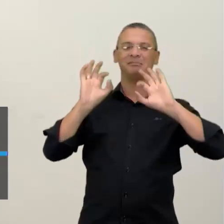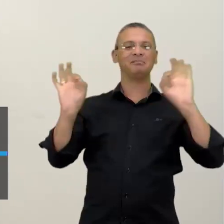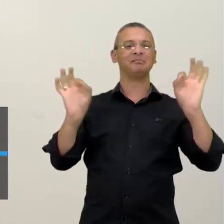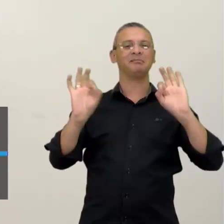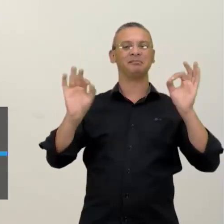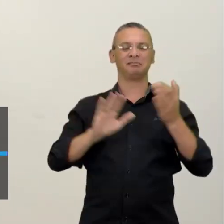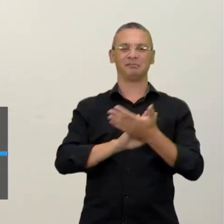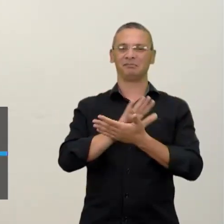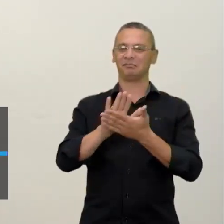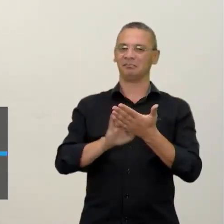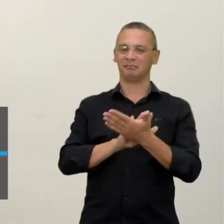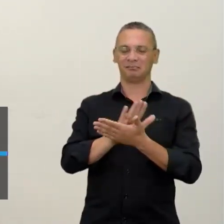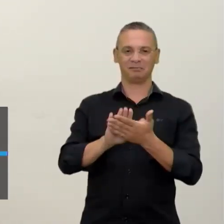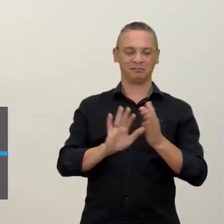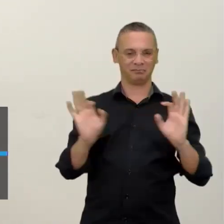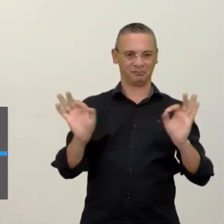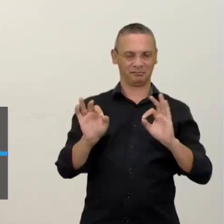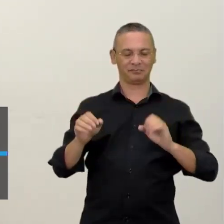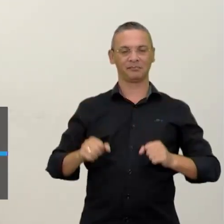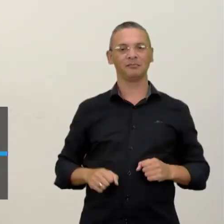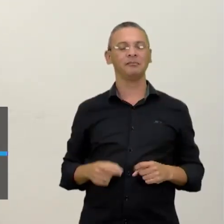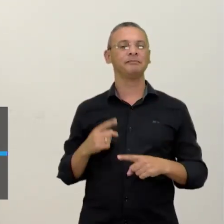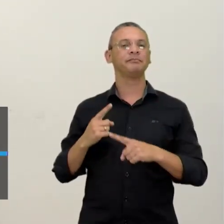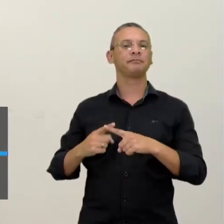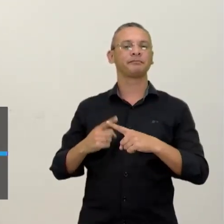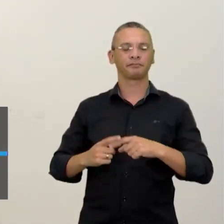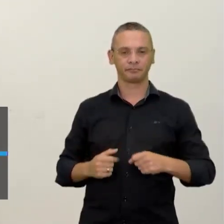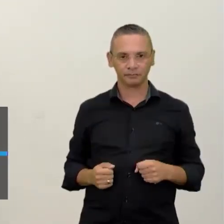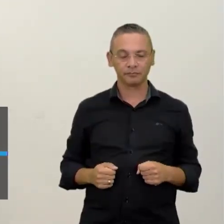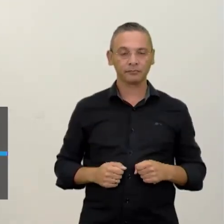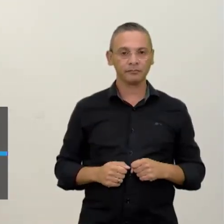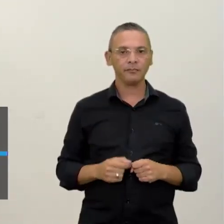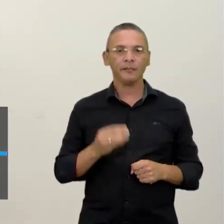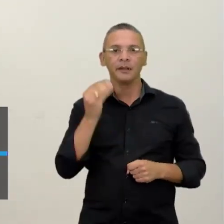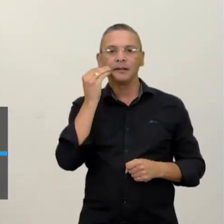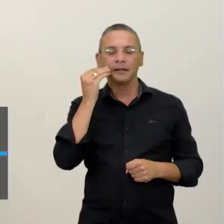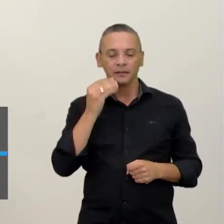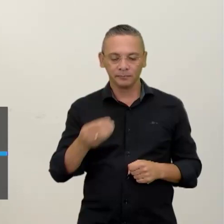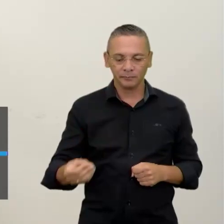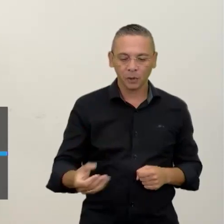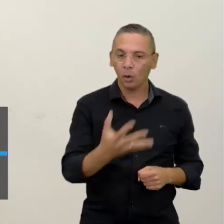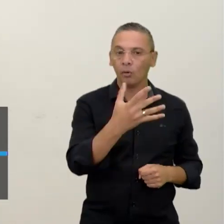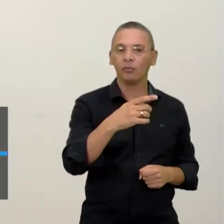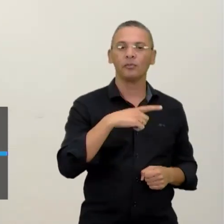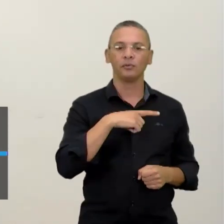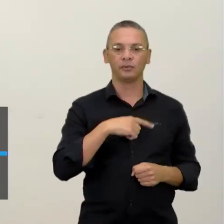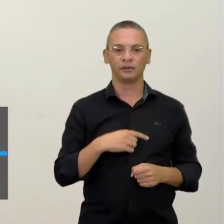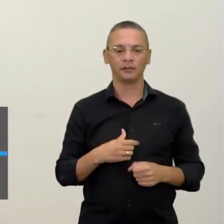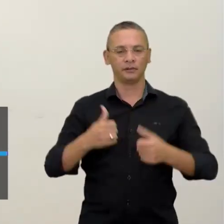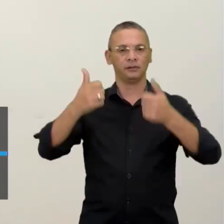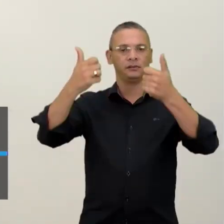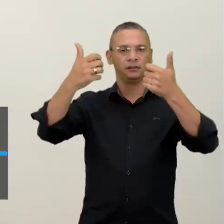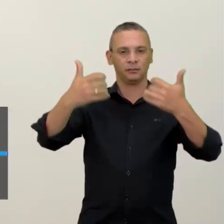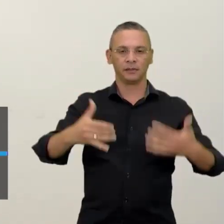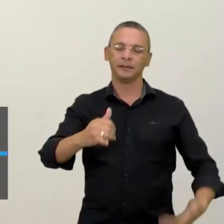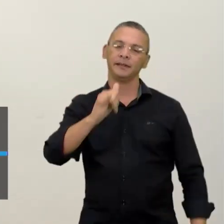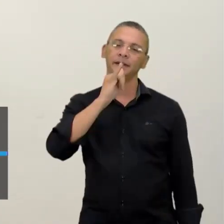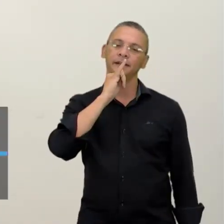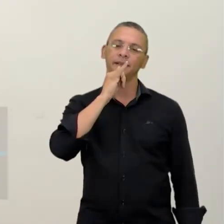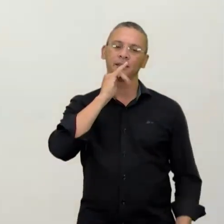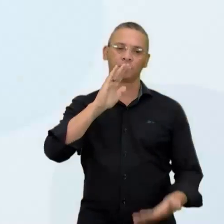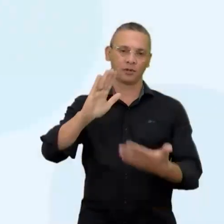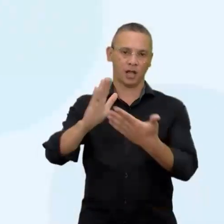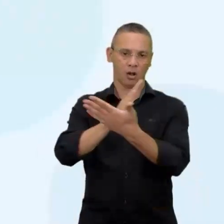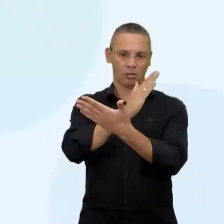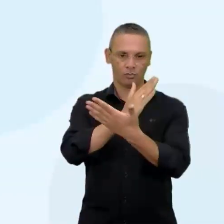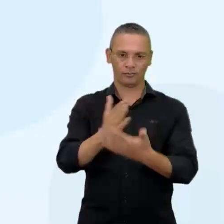a tradição, porque ele está tentando renovar. Vou explicar isso com alguns exemplos. Na